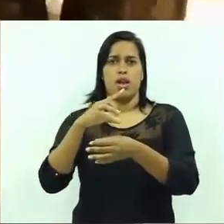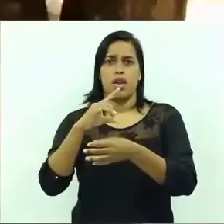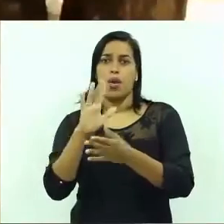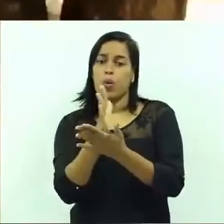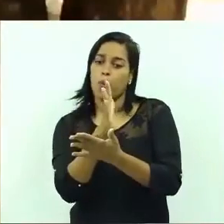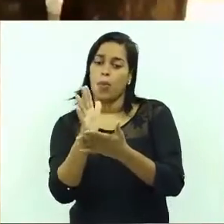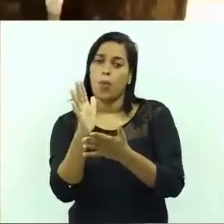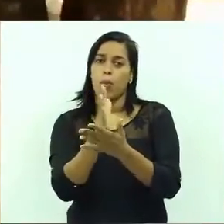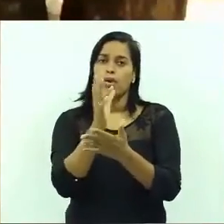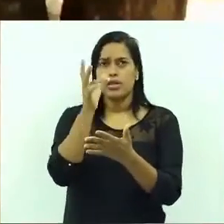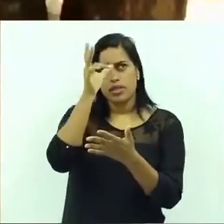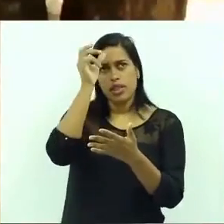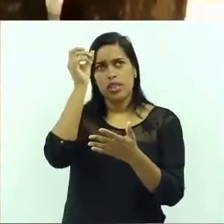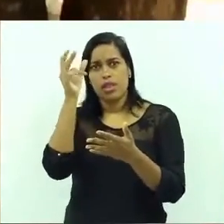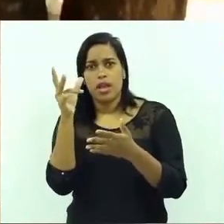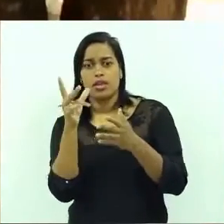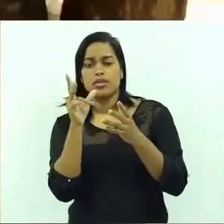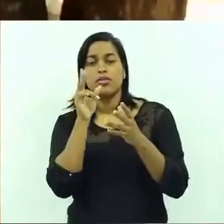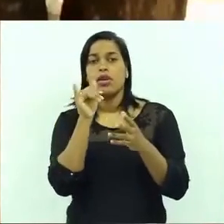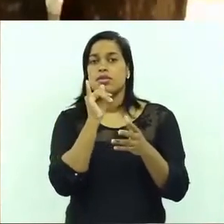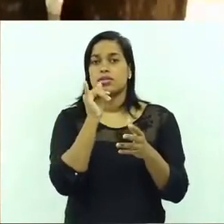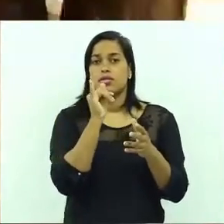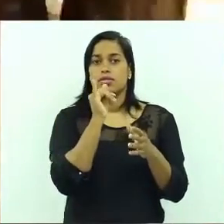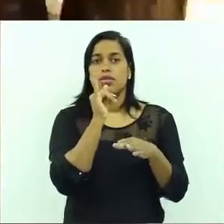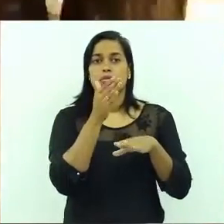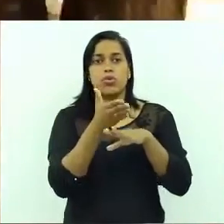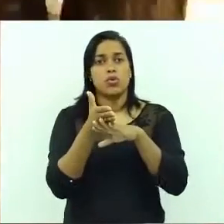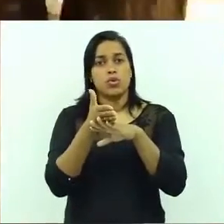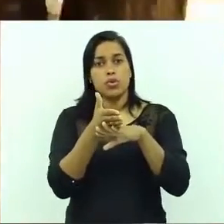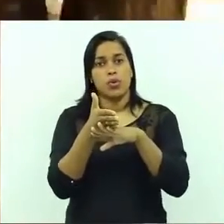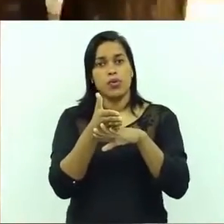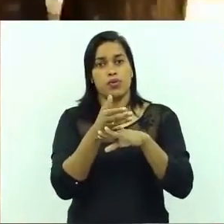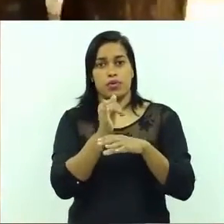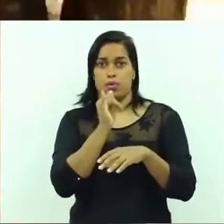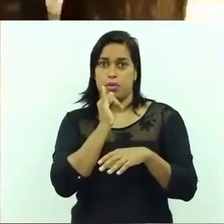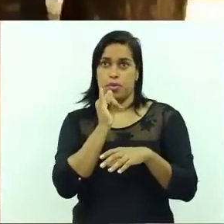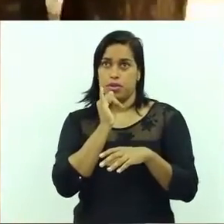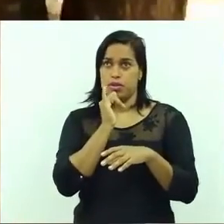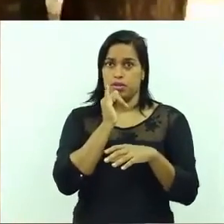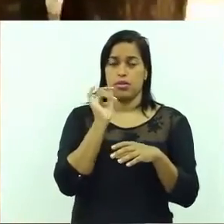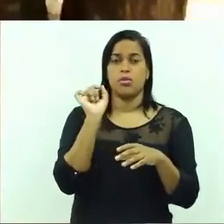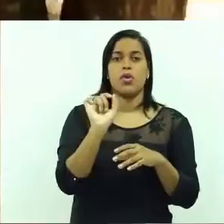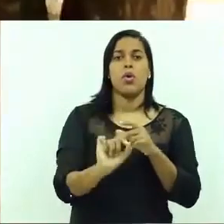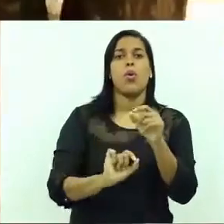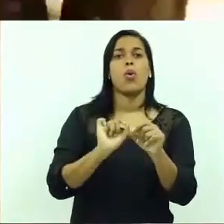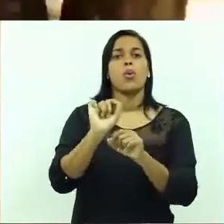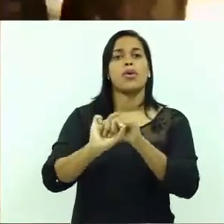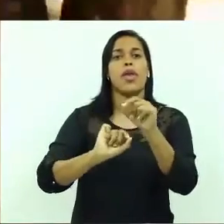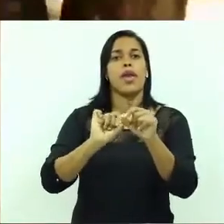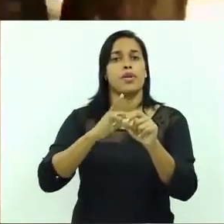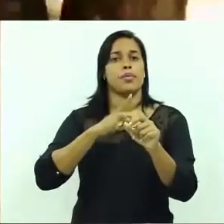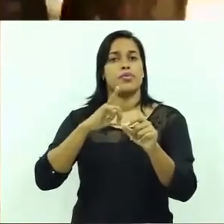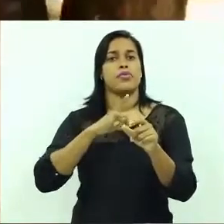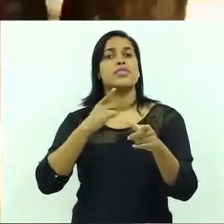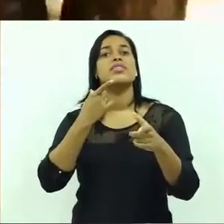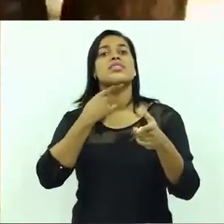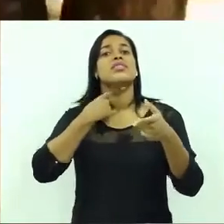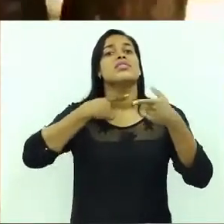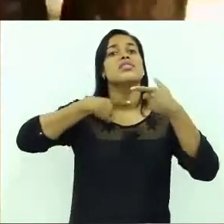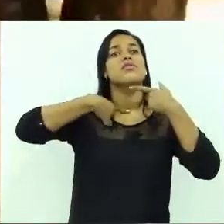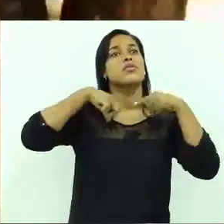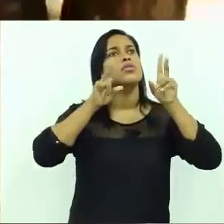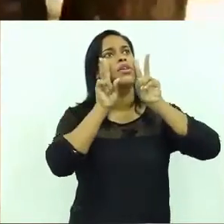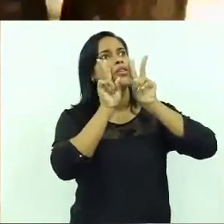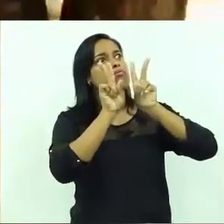eu vou trazer para vocês o exemplo de um filme. O que é que um estúdio faz para que você tenha vontade de